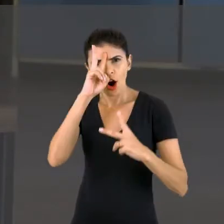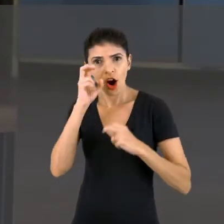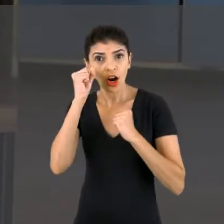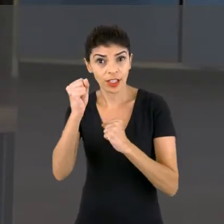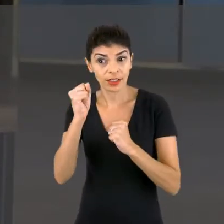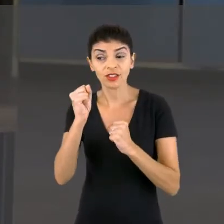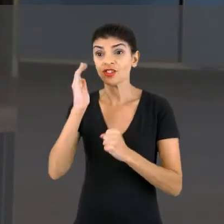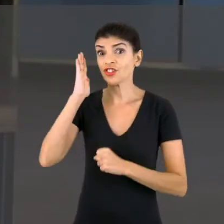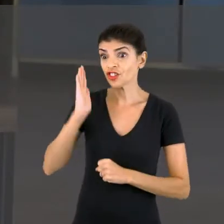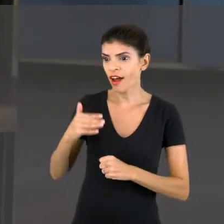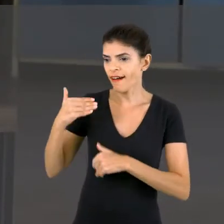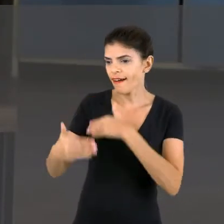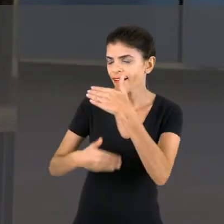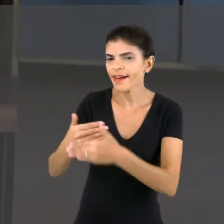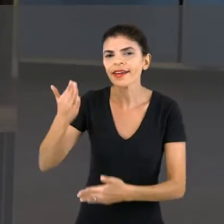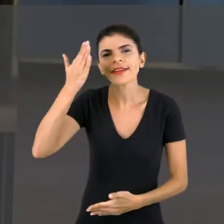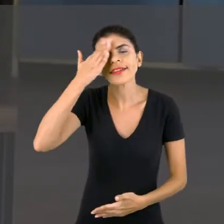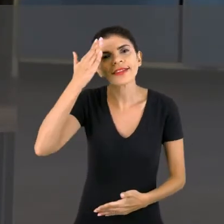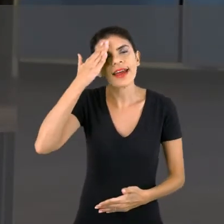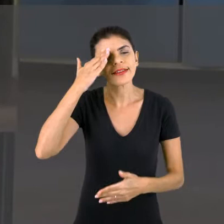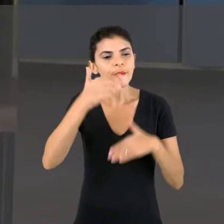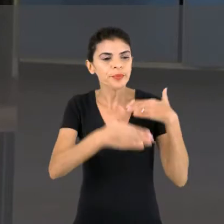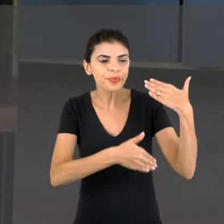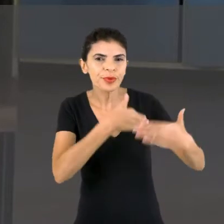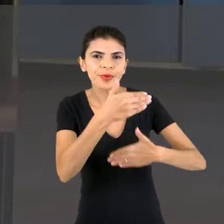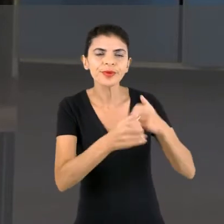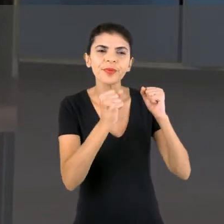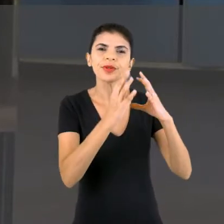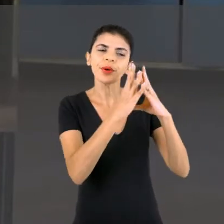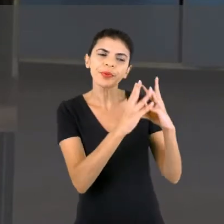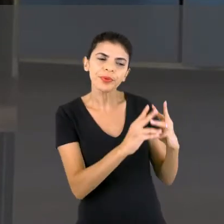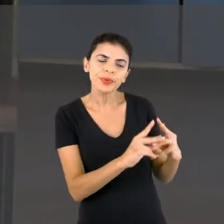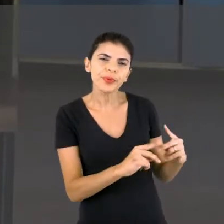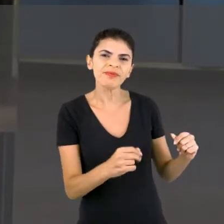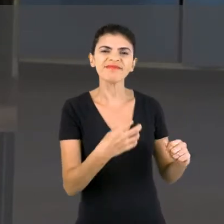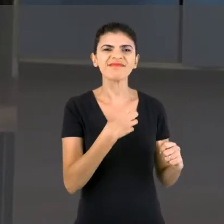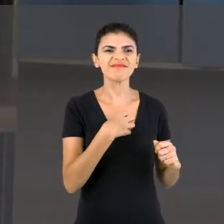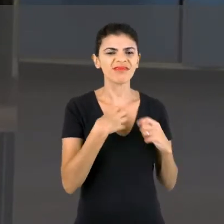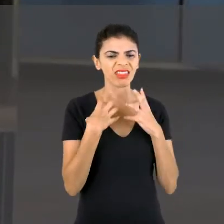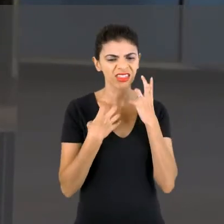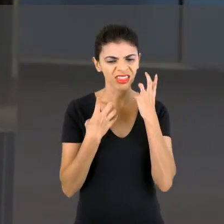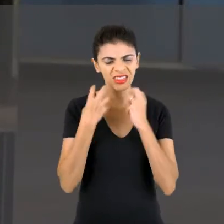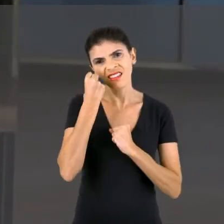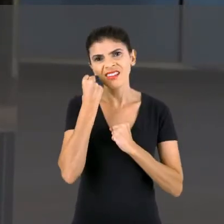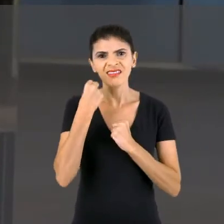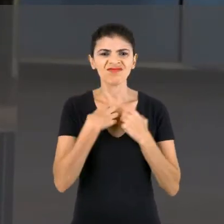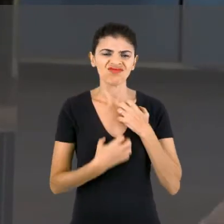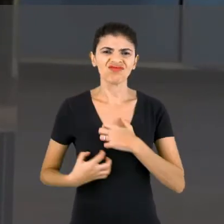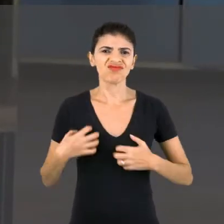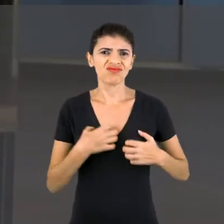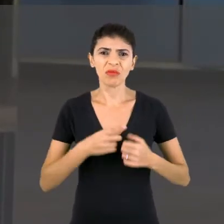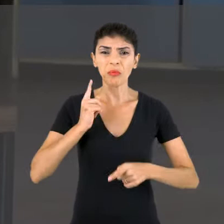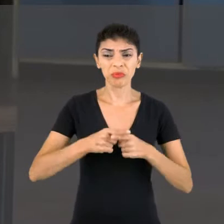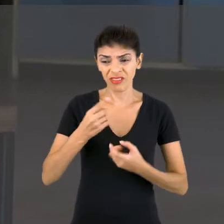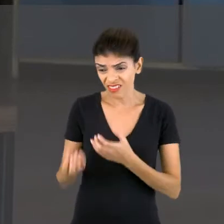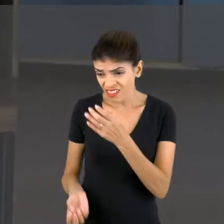enquanto artista, porque isso depois a gente entende no nosso processo que isso pode acabar gerando uma frustração muito grande, porque